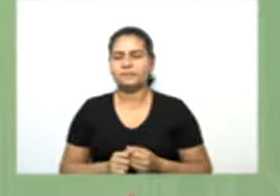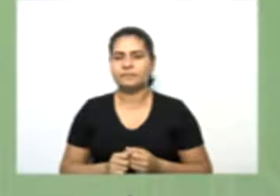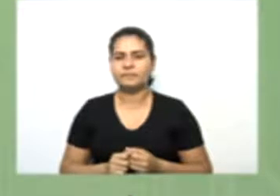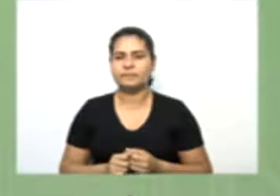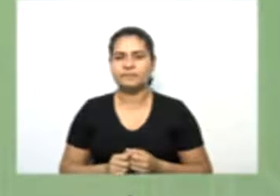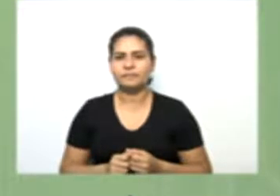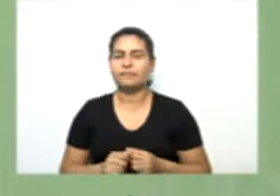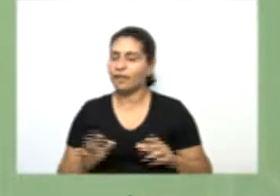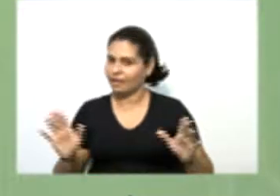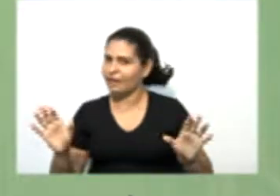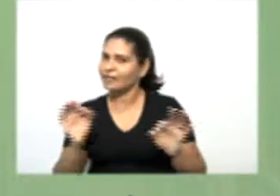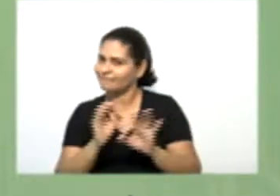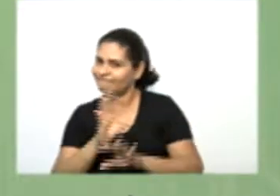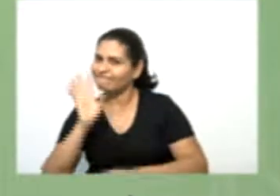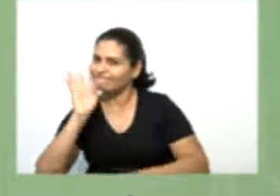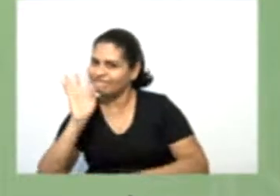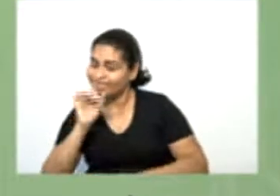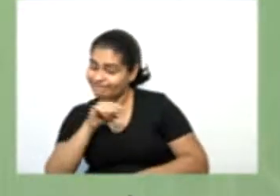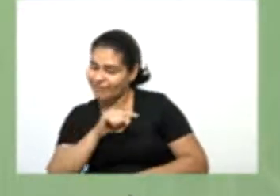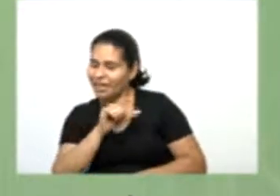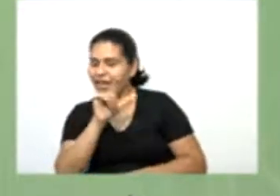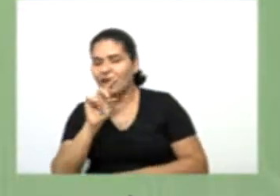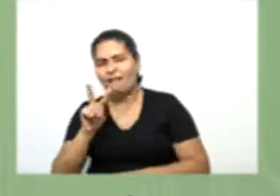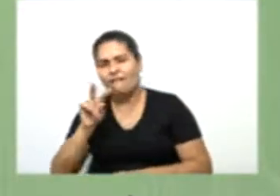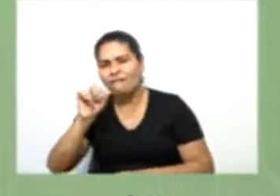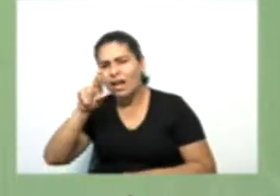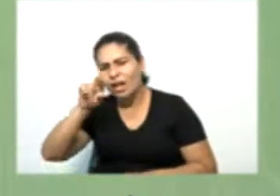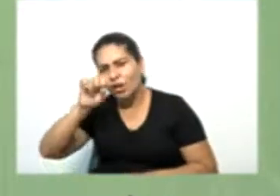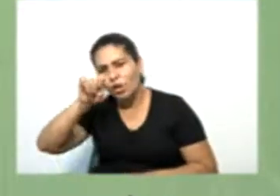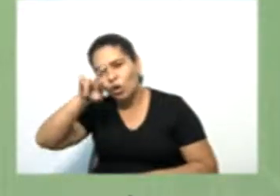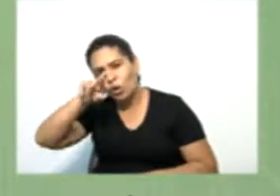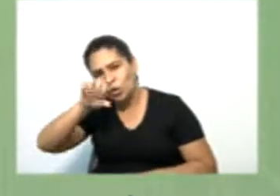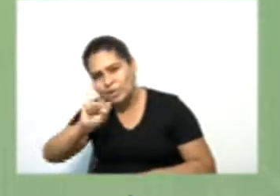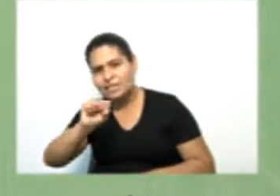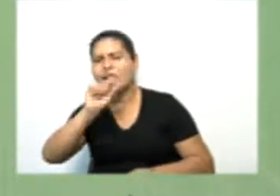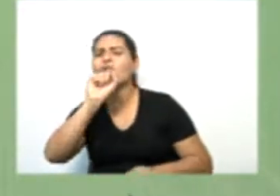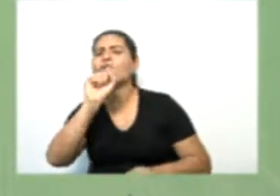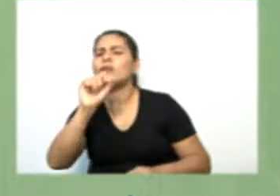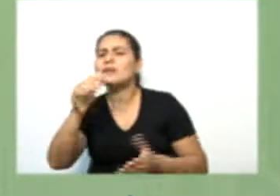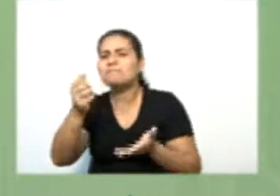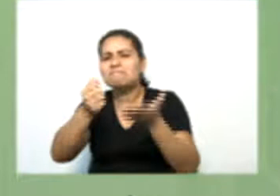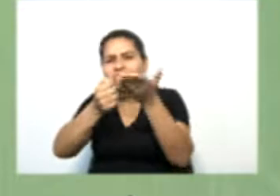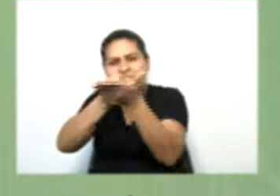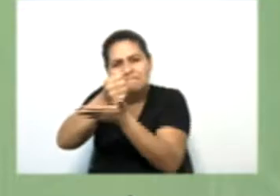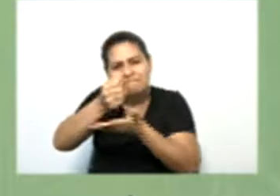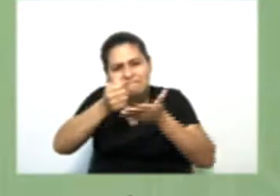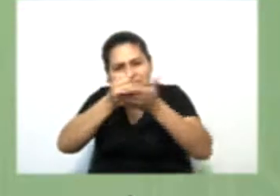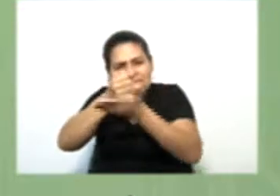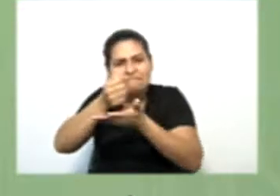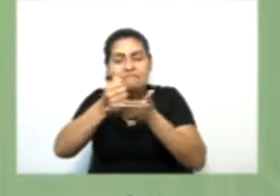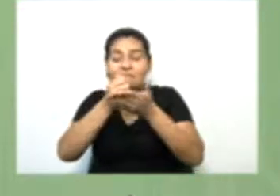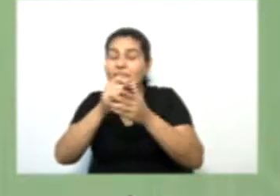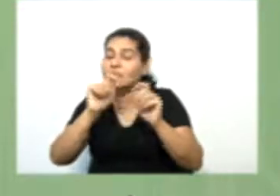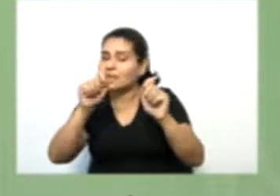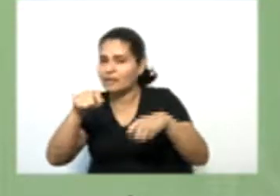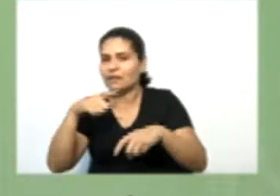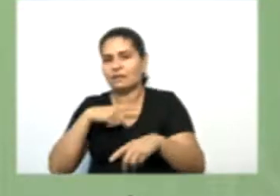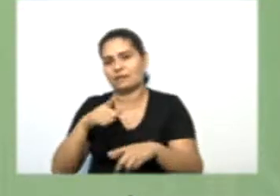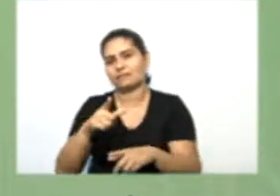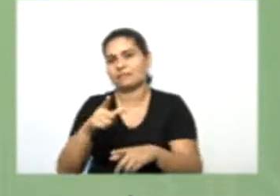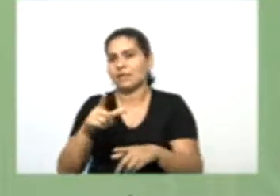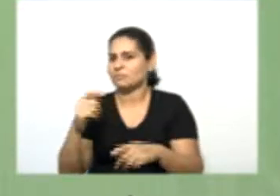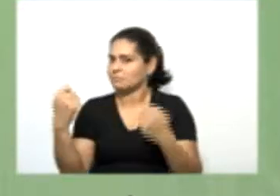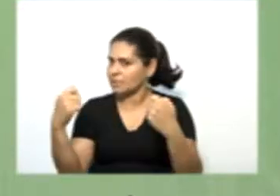Valores. Pronto, legal. Olha, na negociação, os valores básicos, eles são